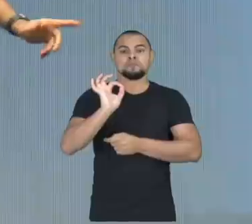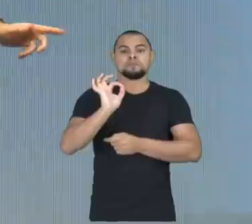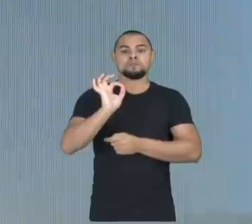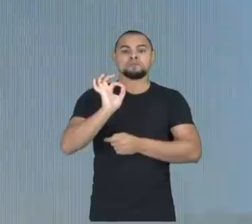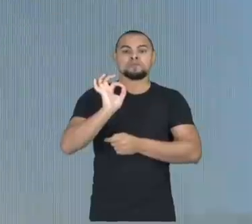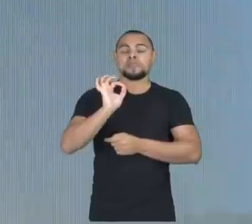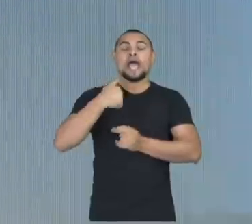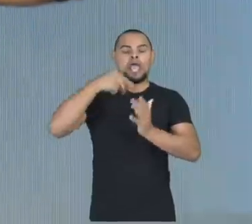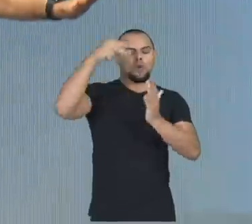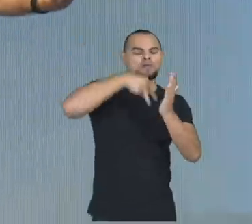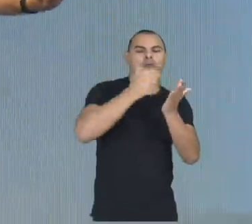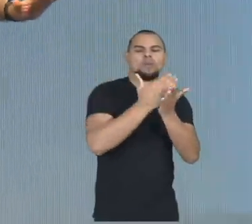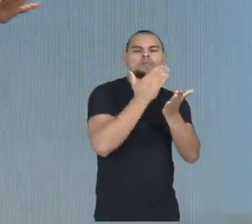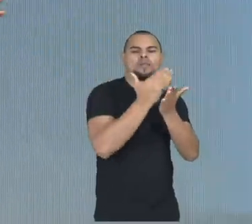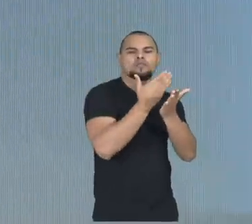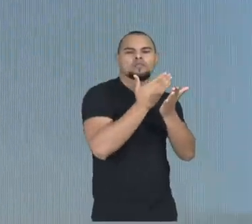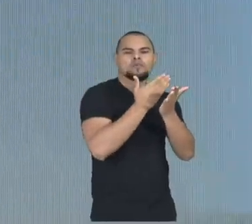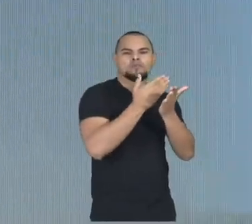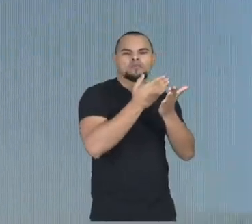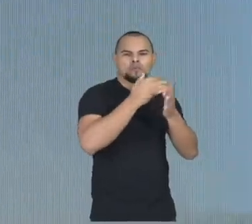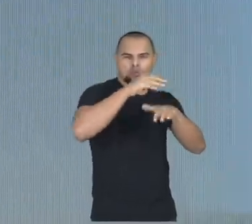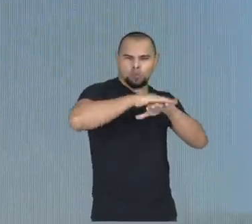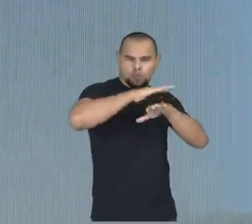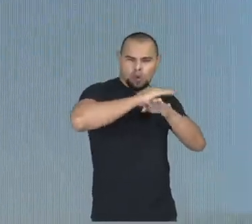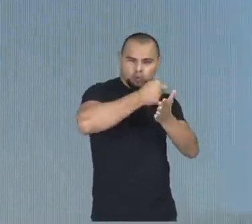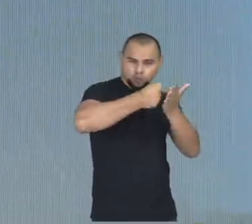Aí eu li um livro, não foi o autor.